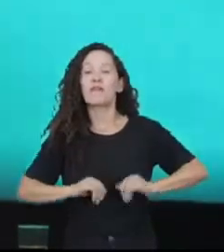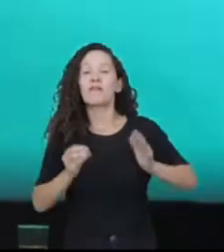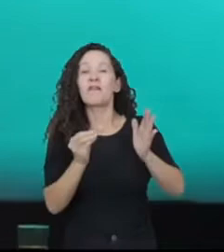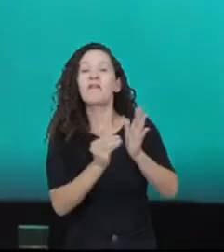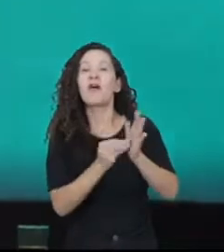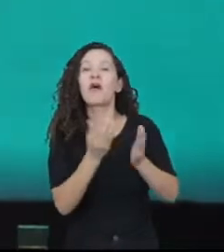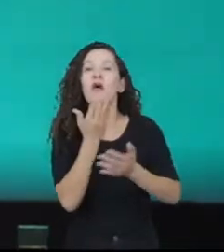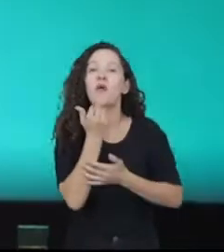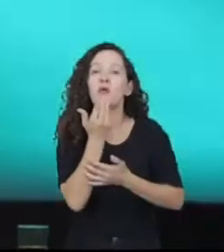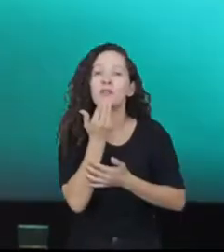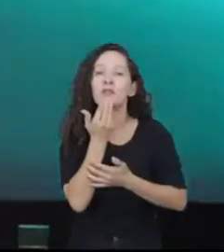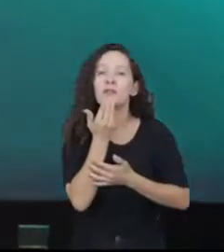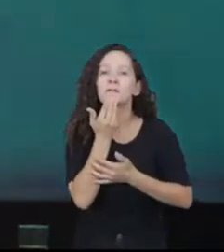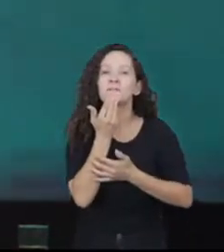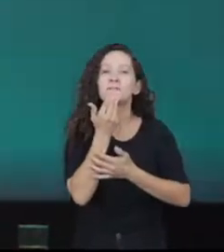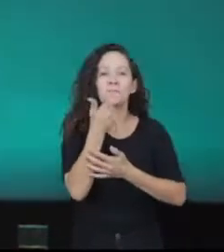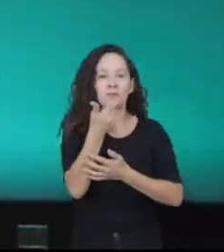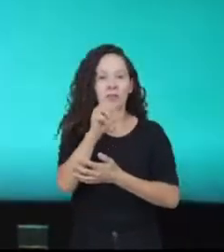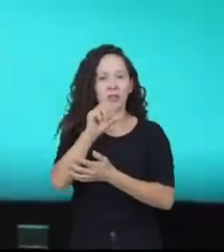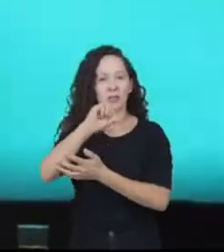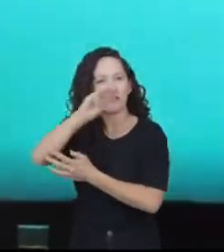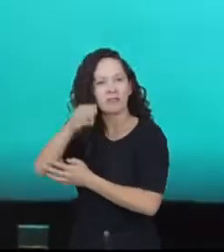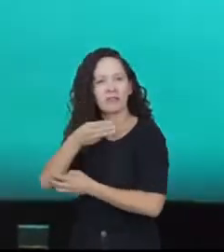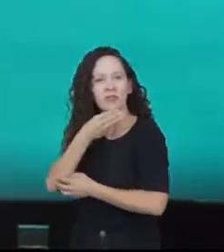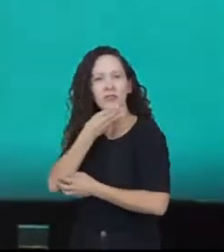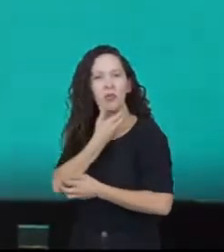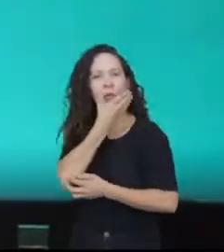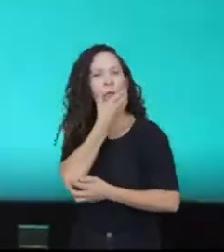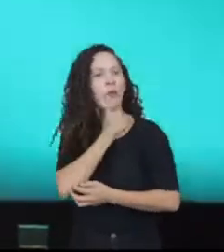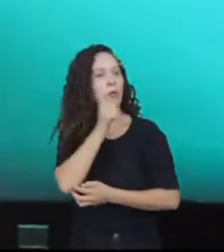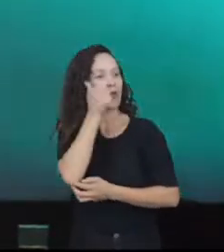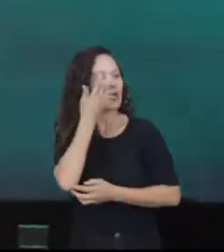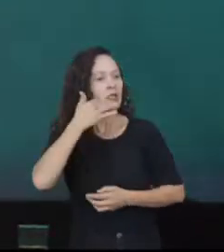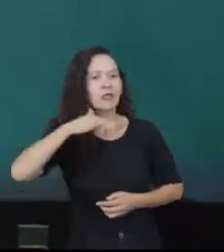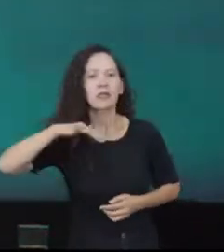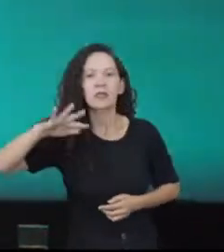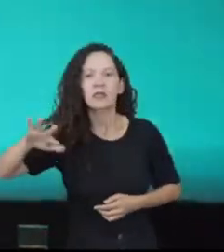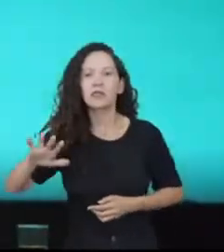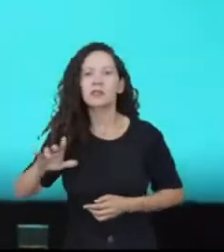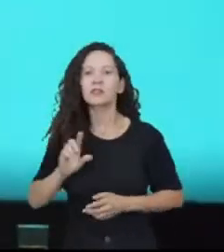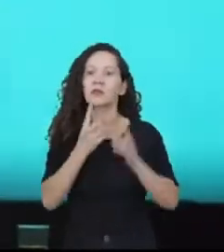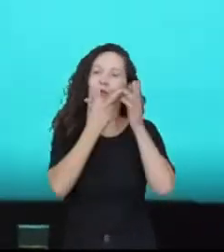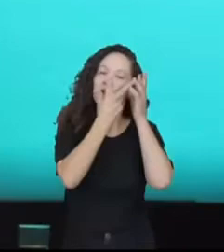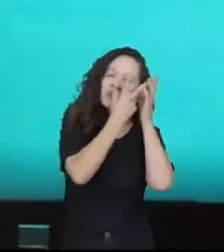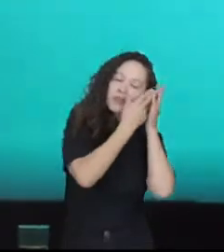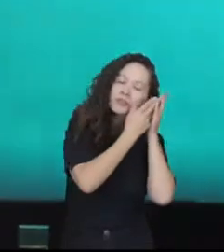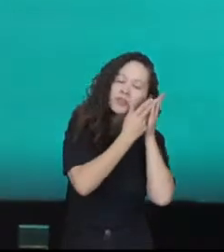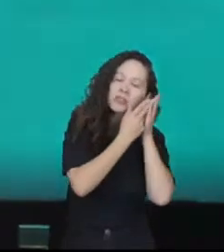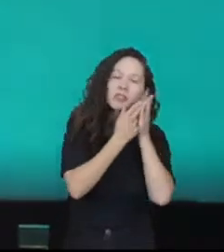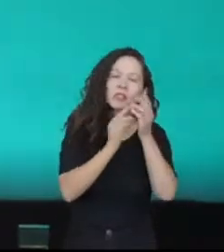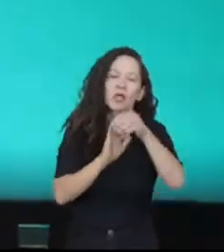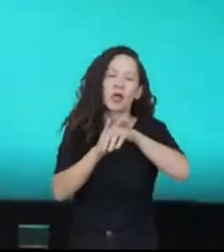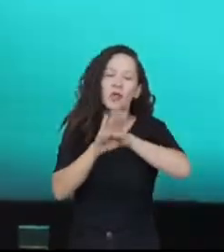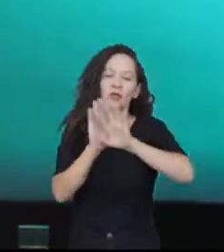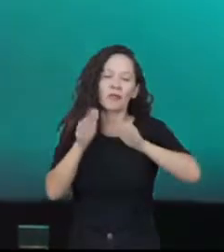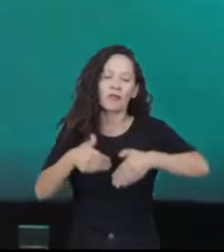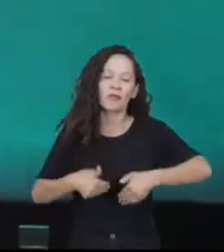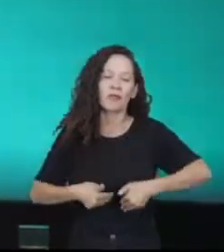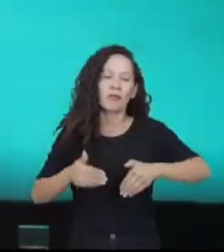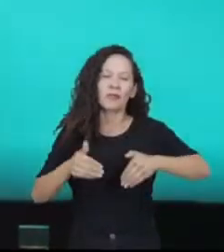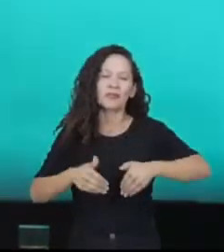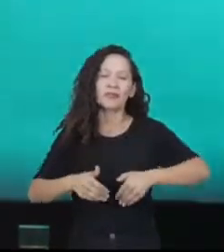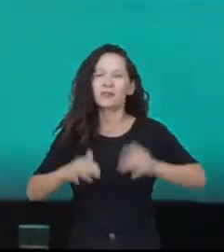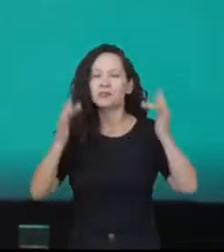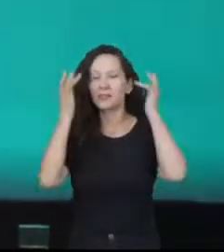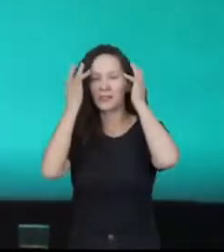enquanto 19 milhões de homens e mulheres e crianças forem dormir todas as noites com fome, sem saber se terão um pedaço de